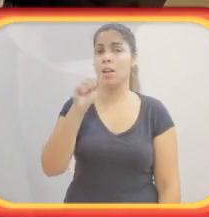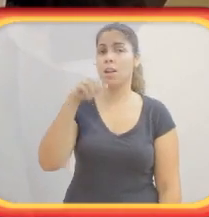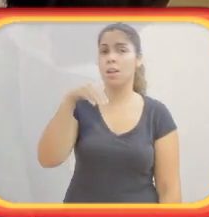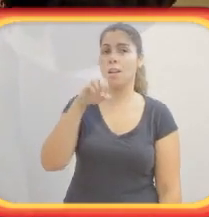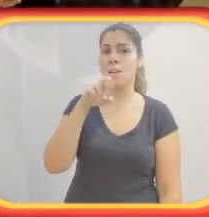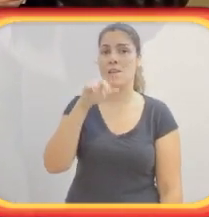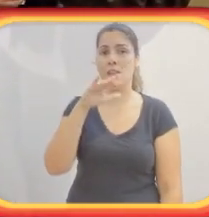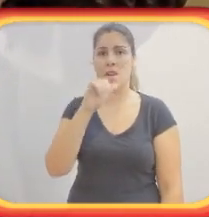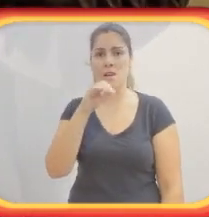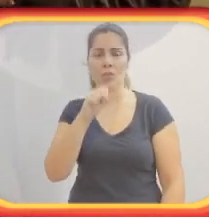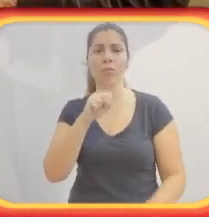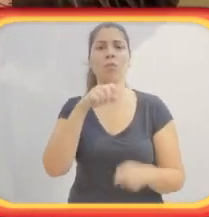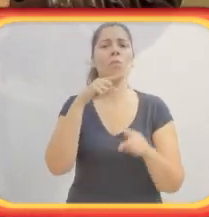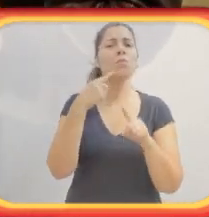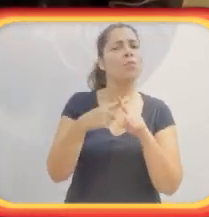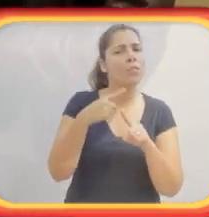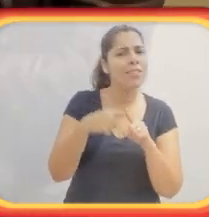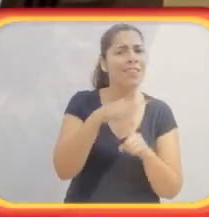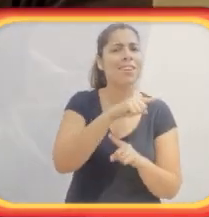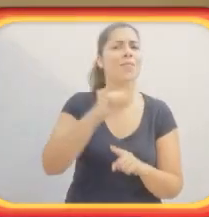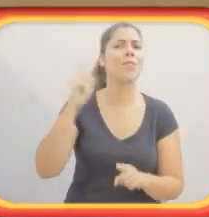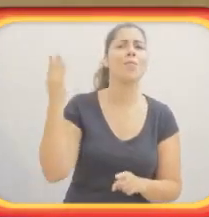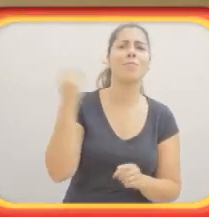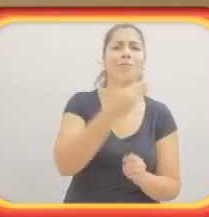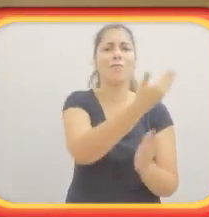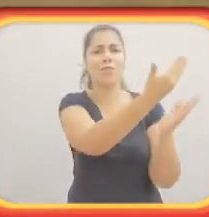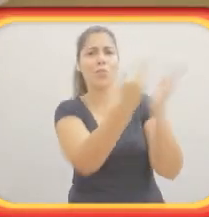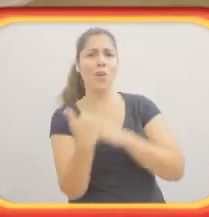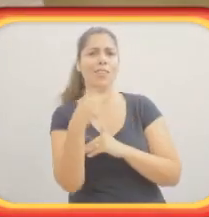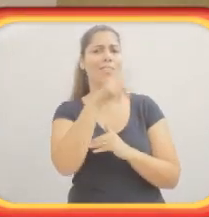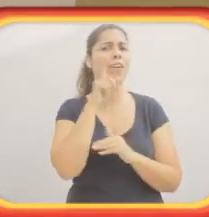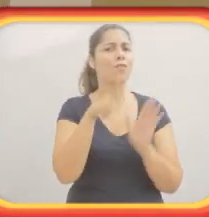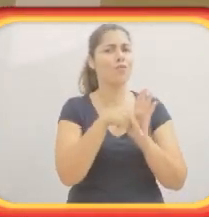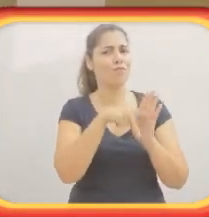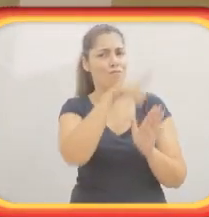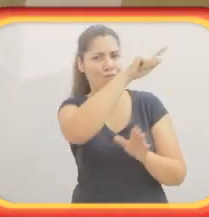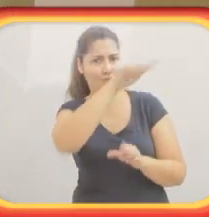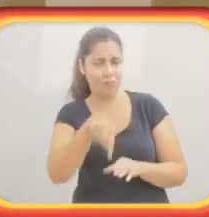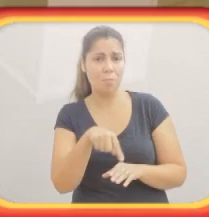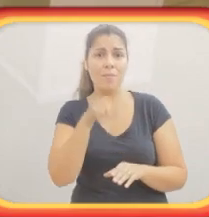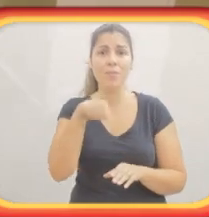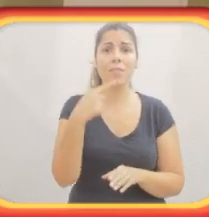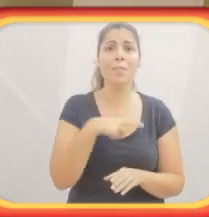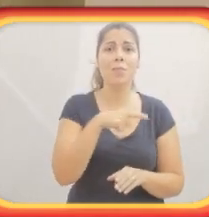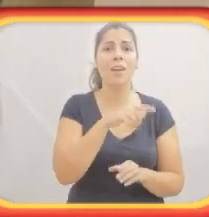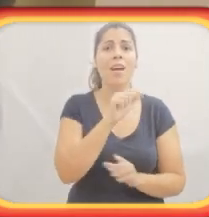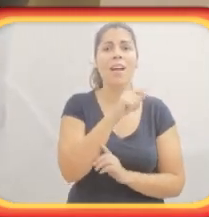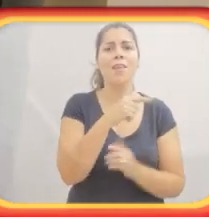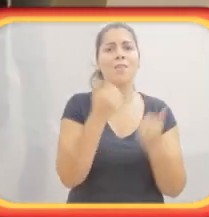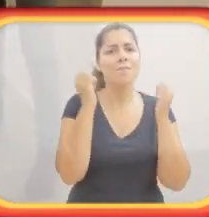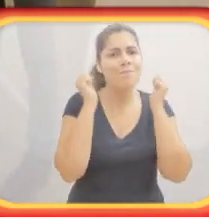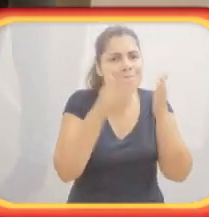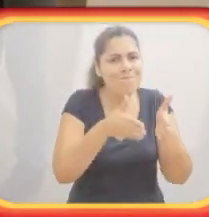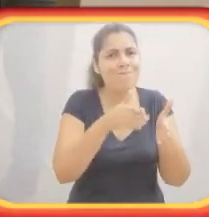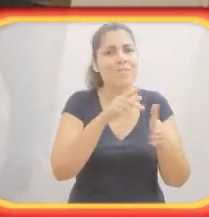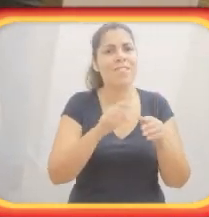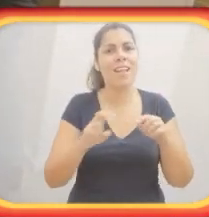americanos, porque eram importados dos Estados Unidos. E aqui temos a sala dedicada aos